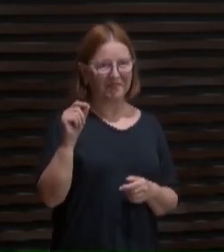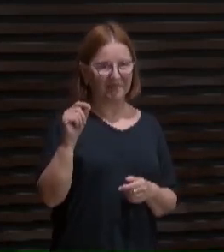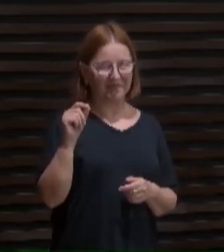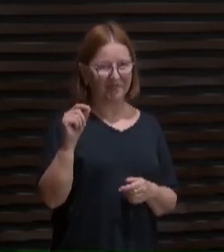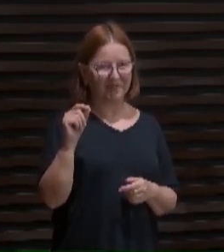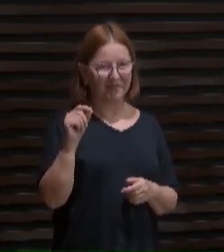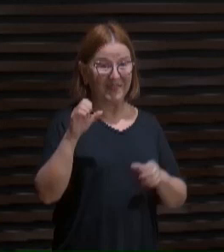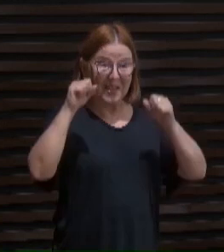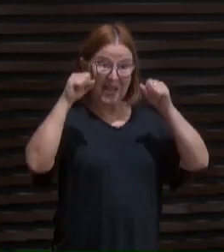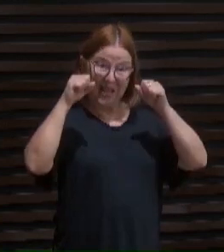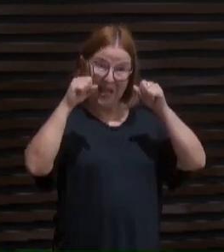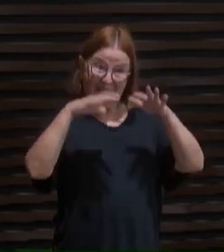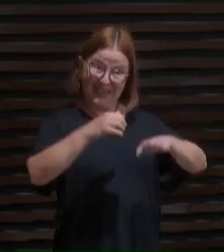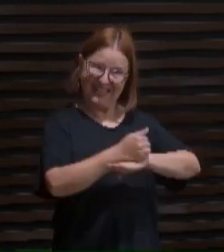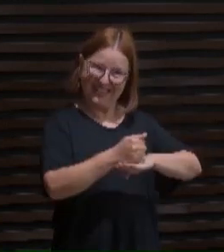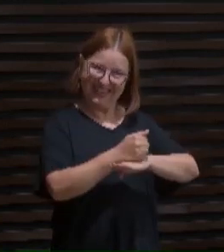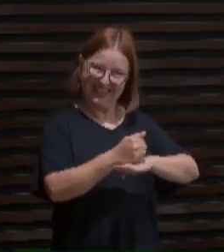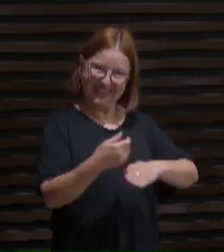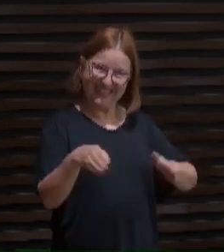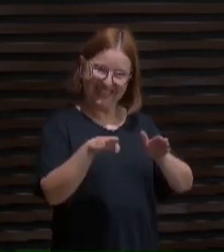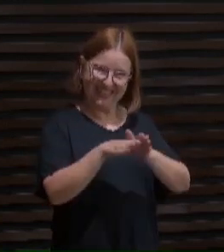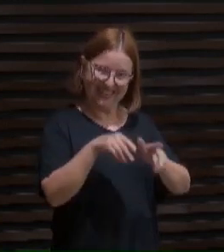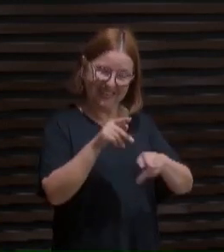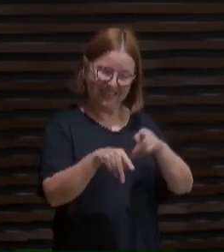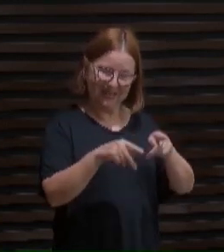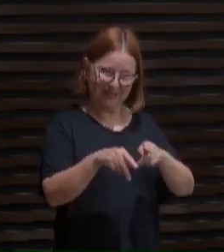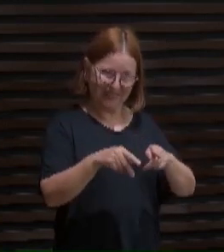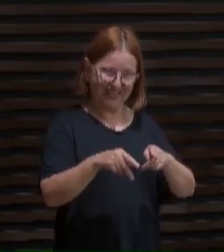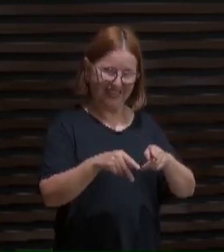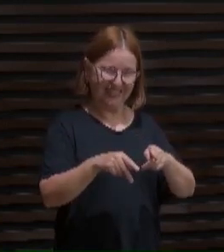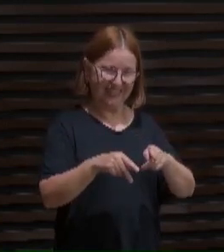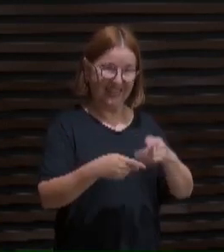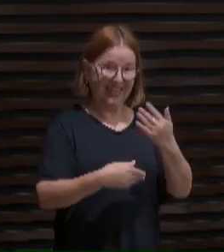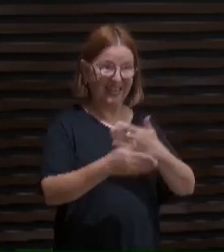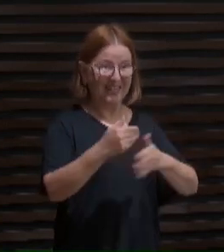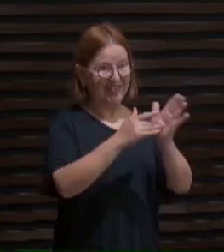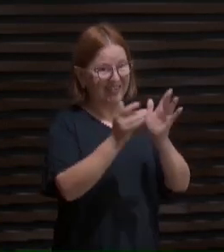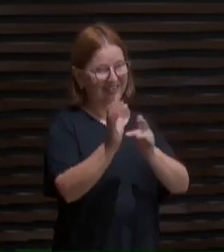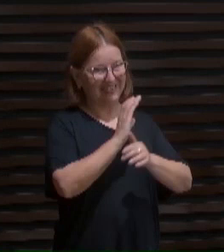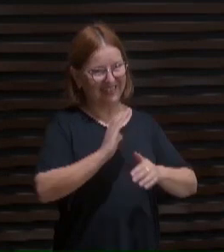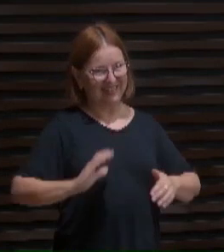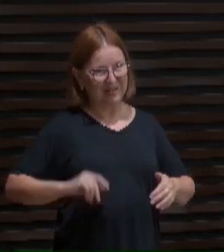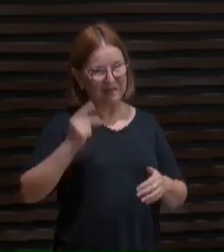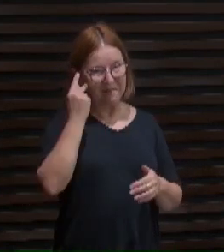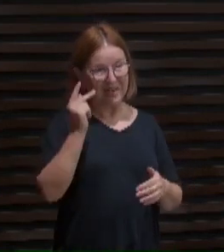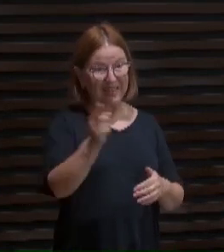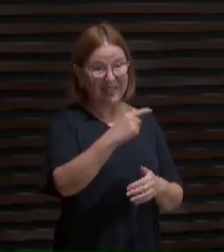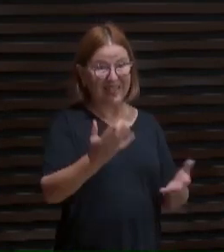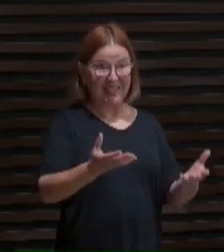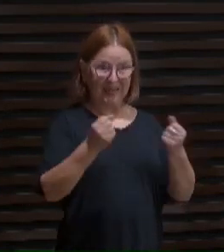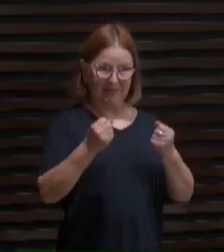a bênção de Abraão chegasse aos gentios em Jesus Cristo, a fim de que recebêssemos pela fé